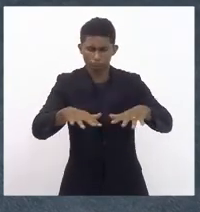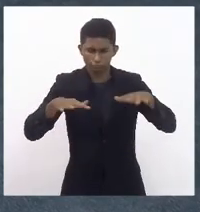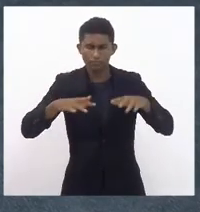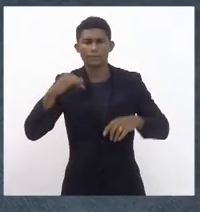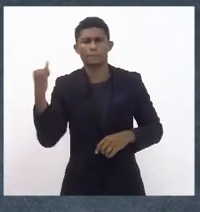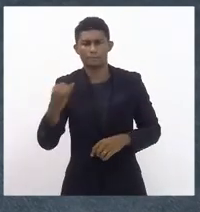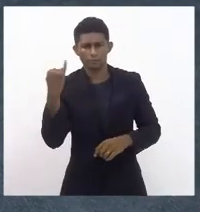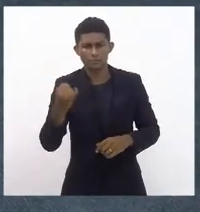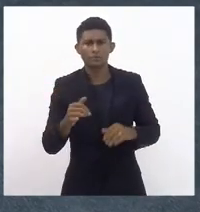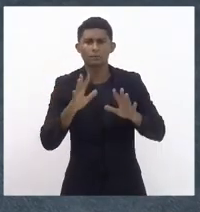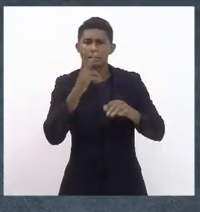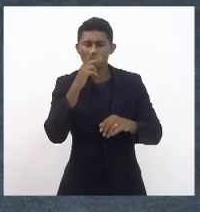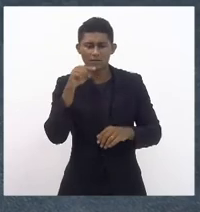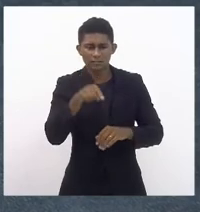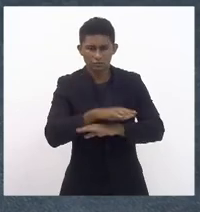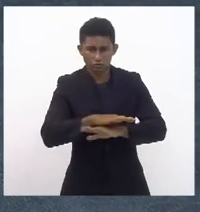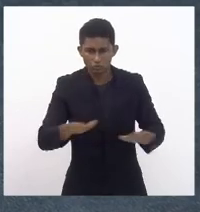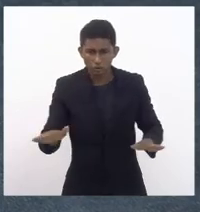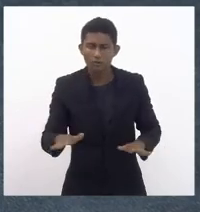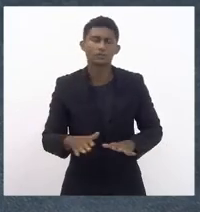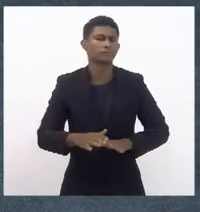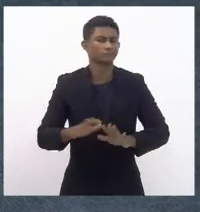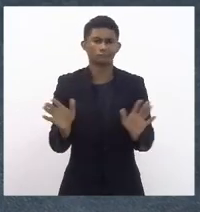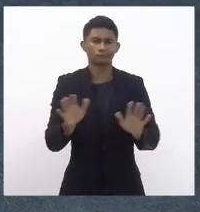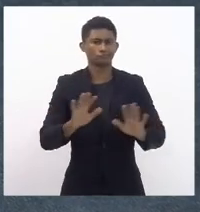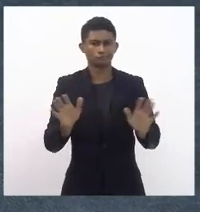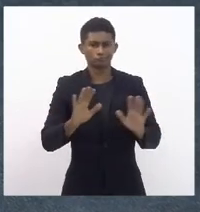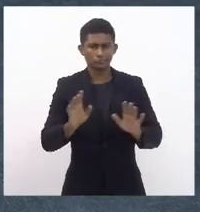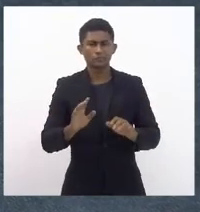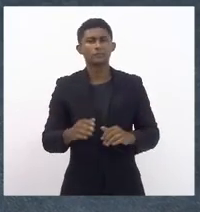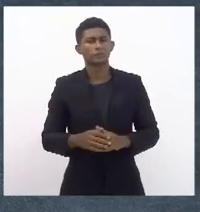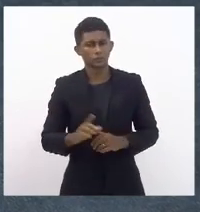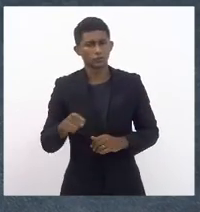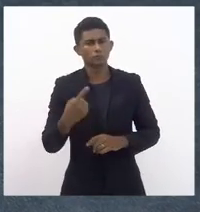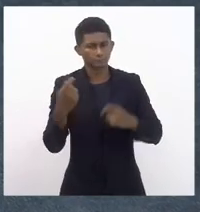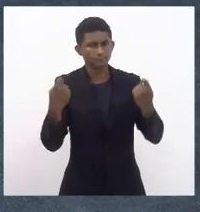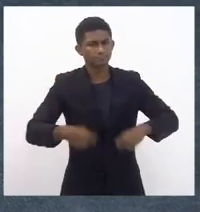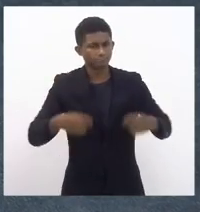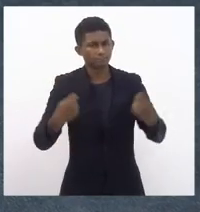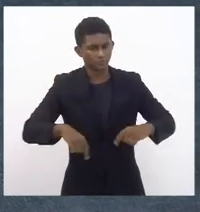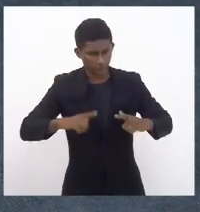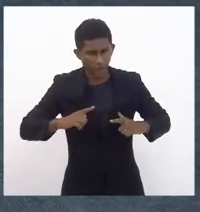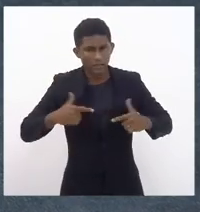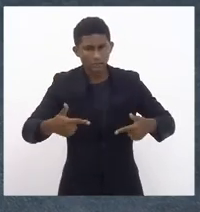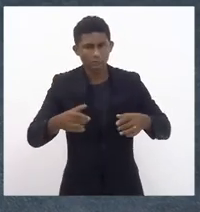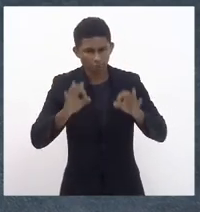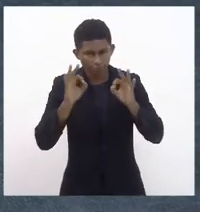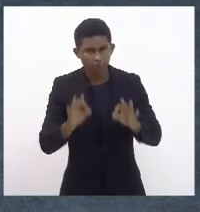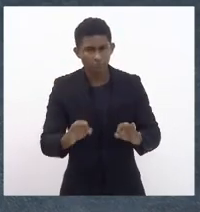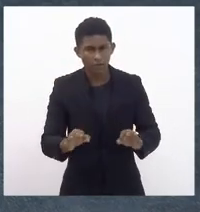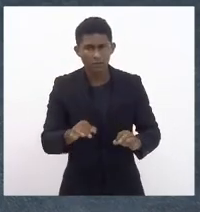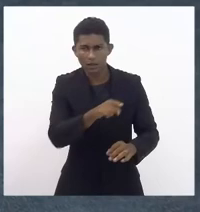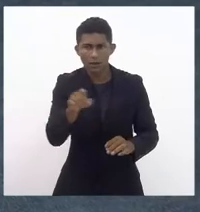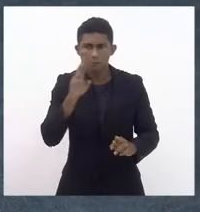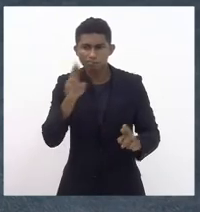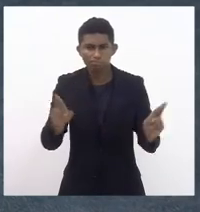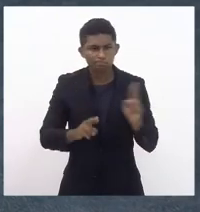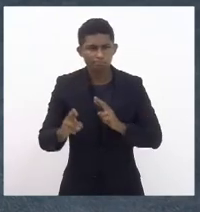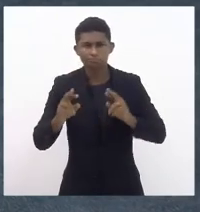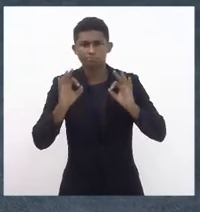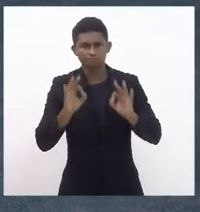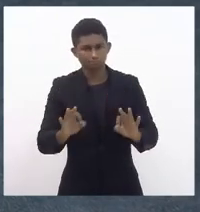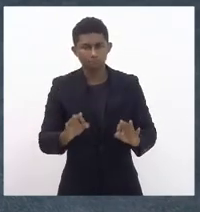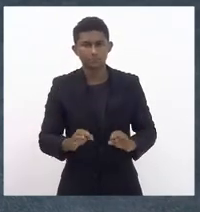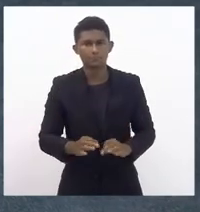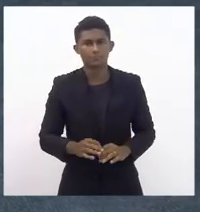importante mas nem sempre estão os melhores instrumentos para ir te buscar de Gamas assim ações concretas respostas concretas o que de fato